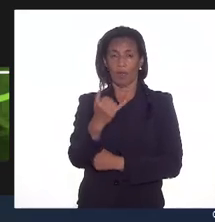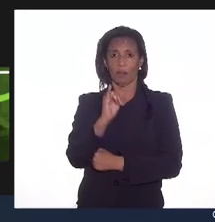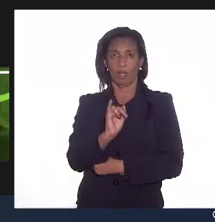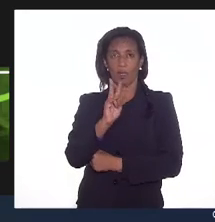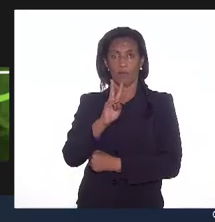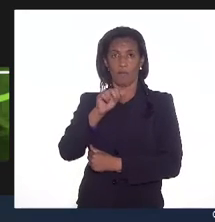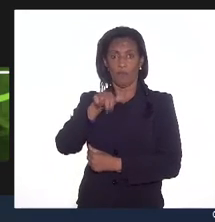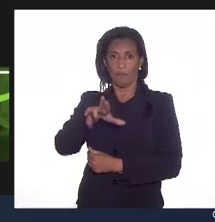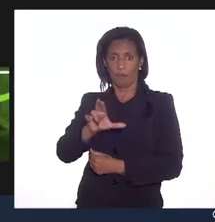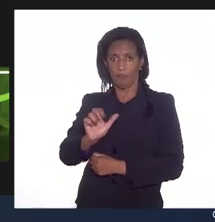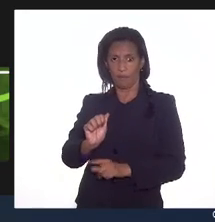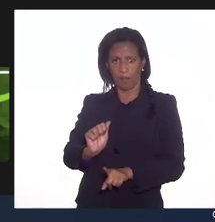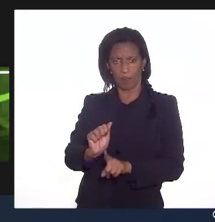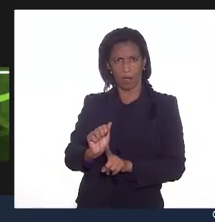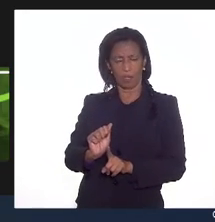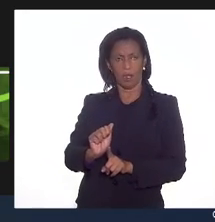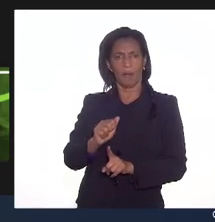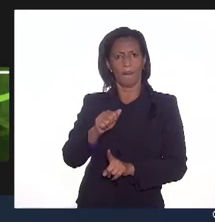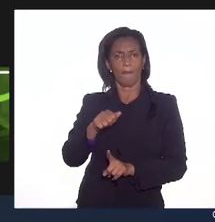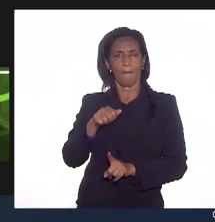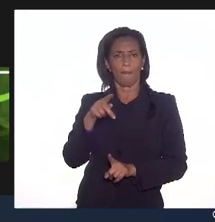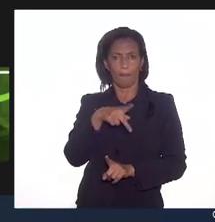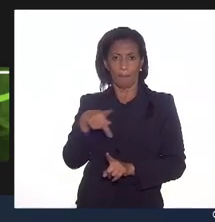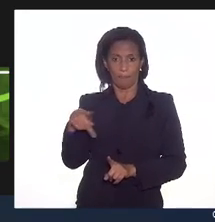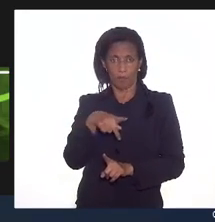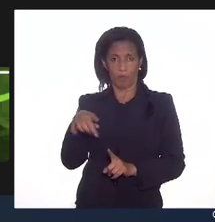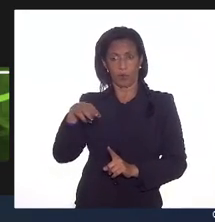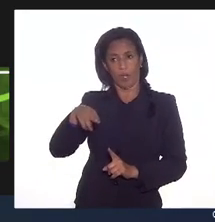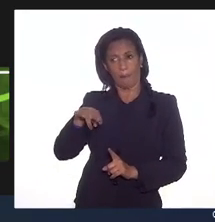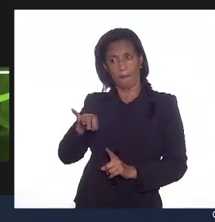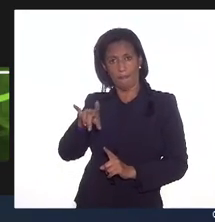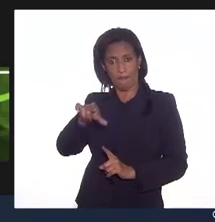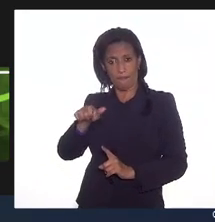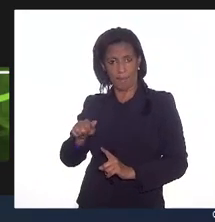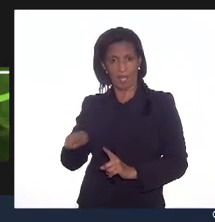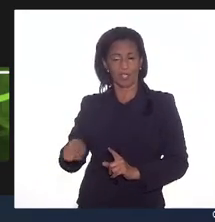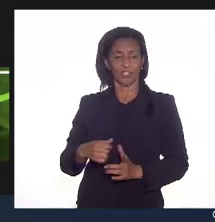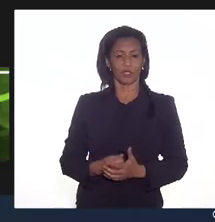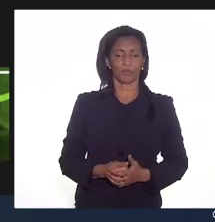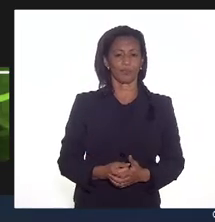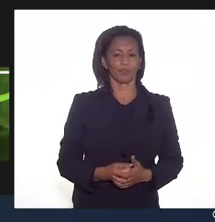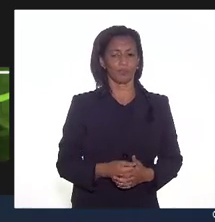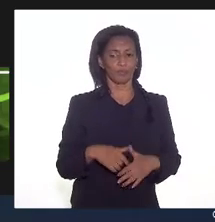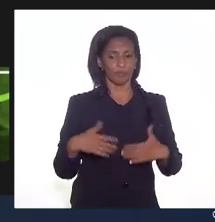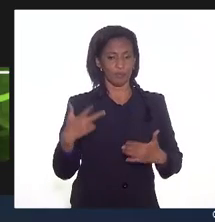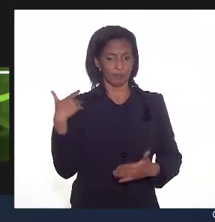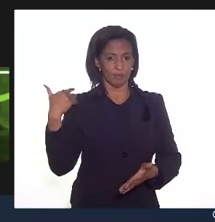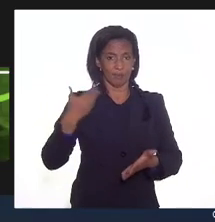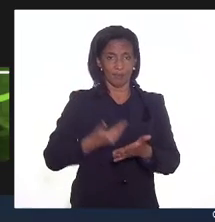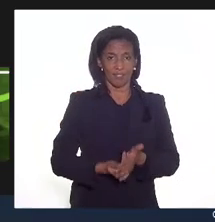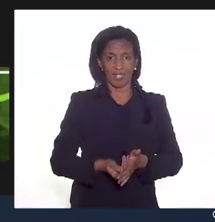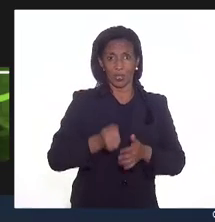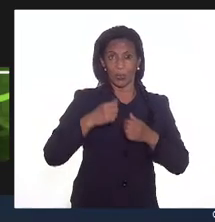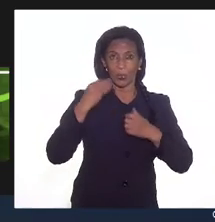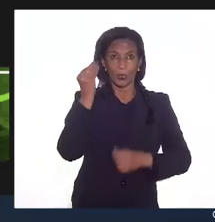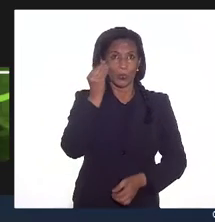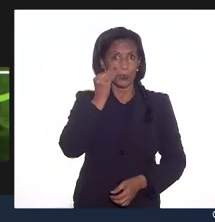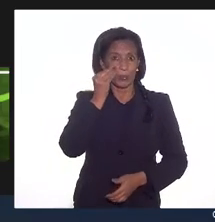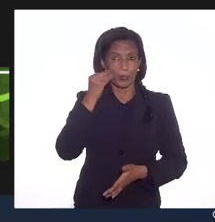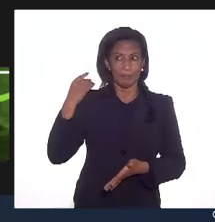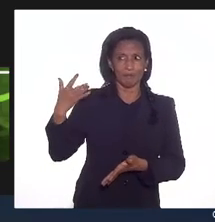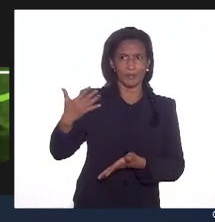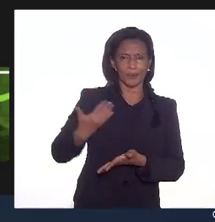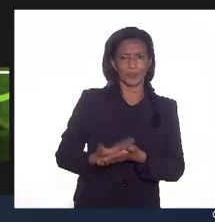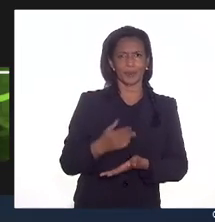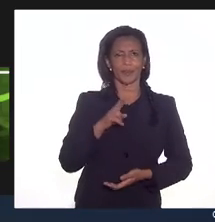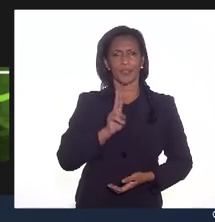da professora Ivana Bentes para a reitora de extensão trazendo vastas experiências da